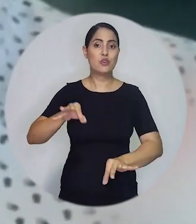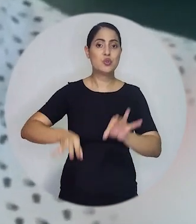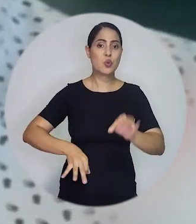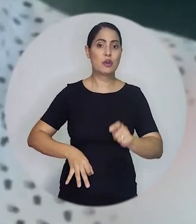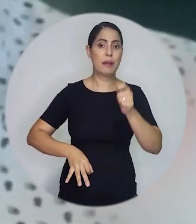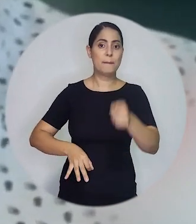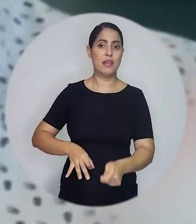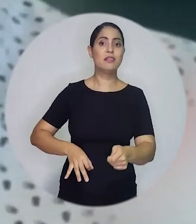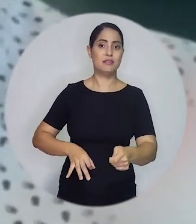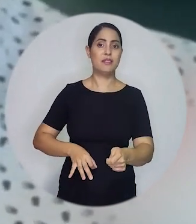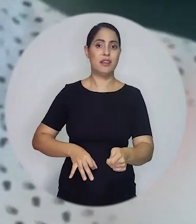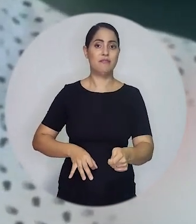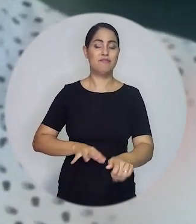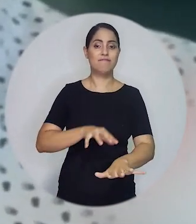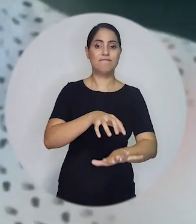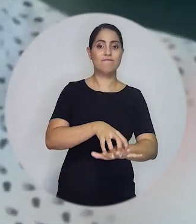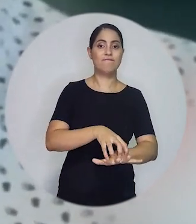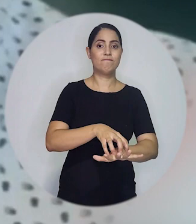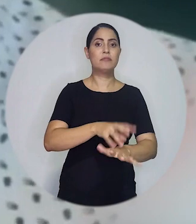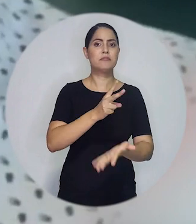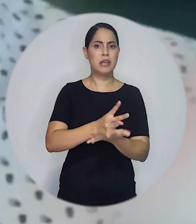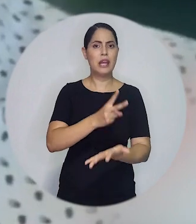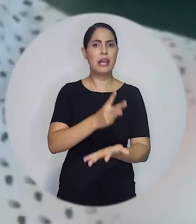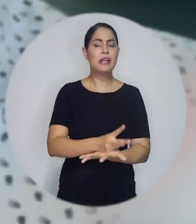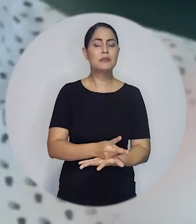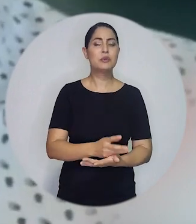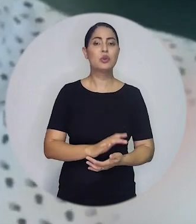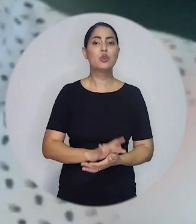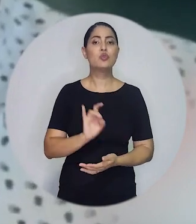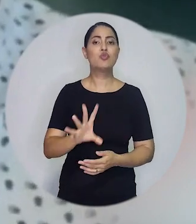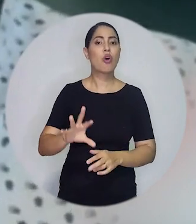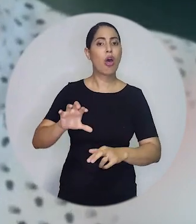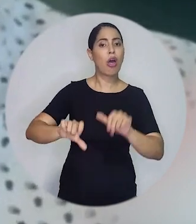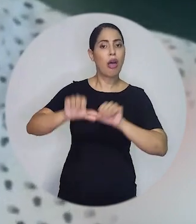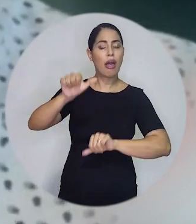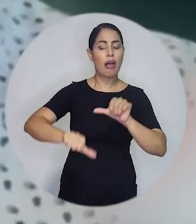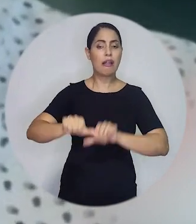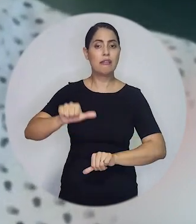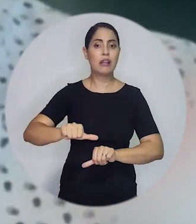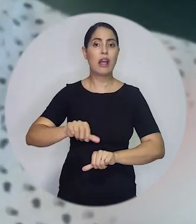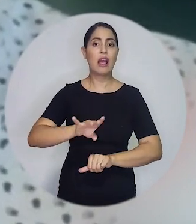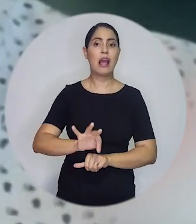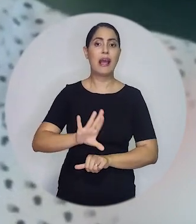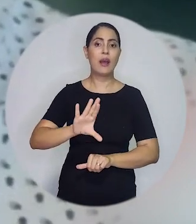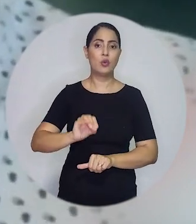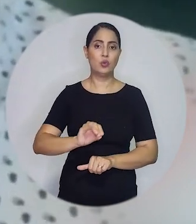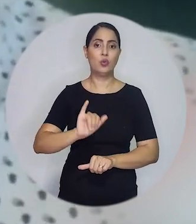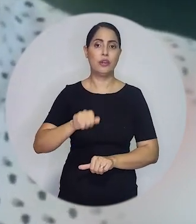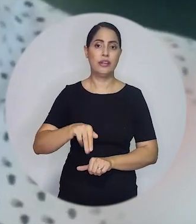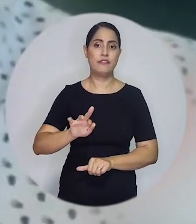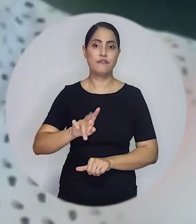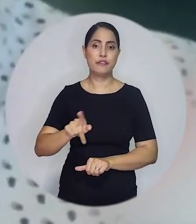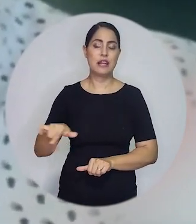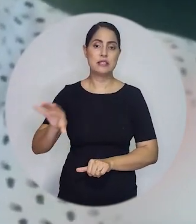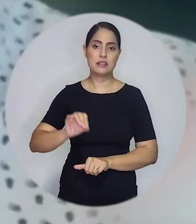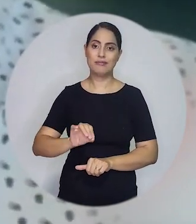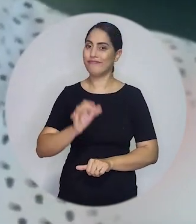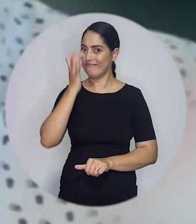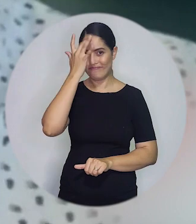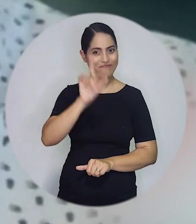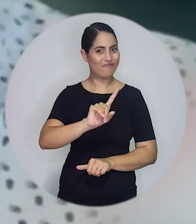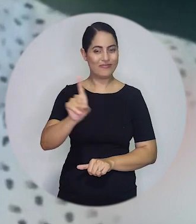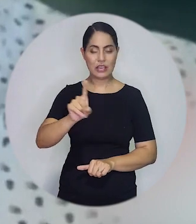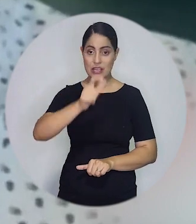são corporativos, na maioria das vezes, apenas para confirmar esses autos de infração. Não é